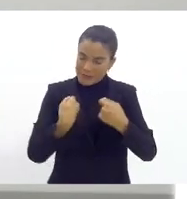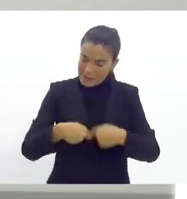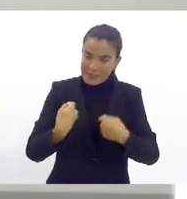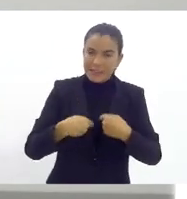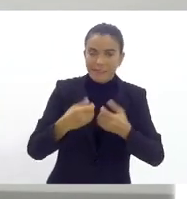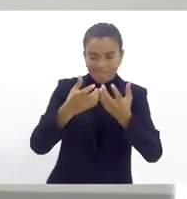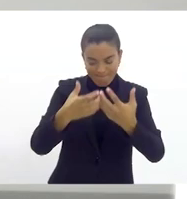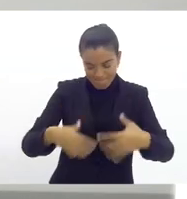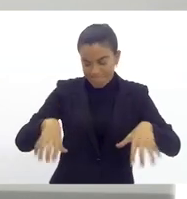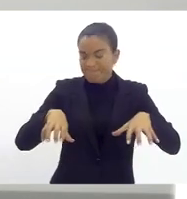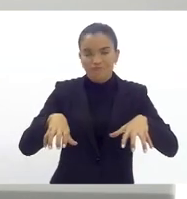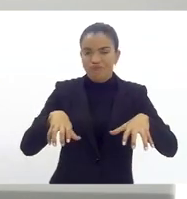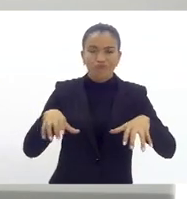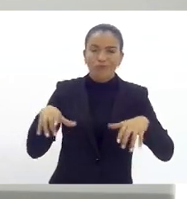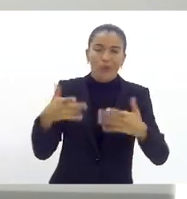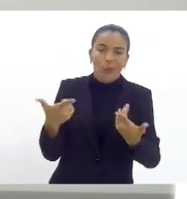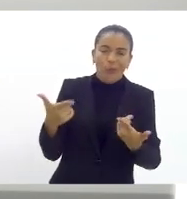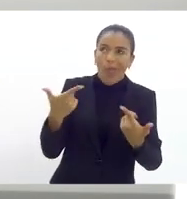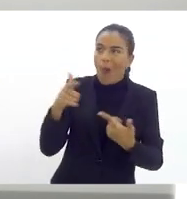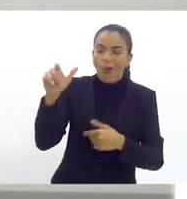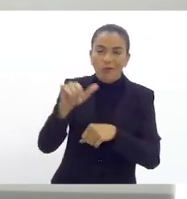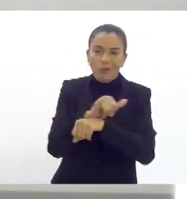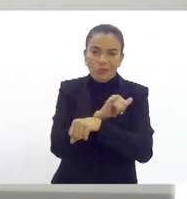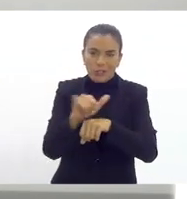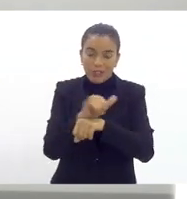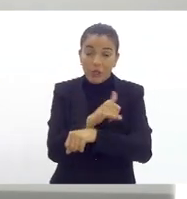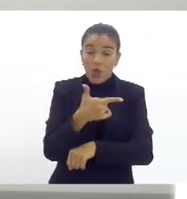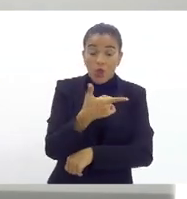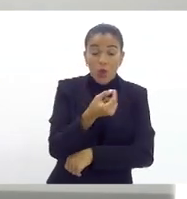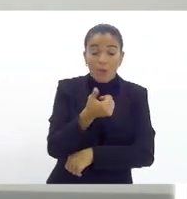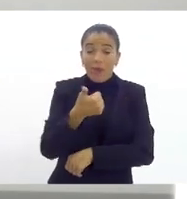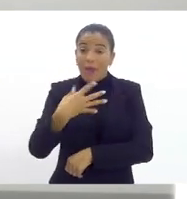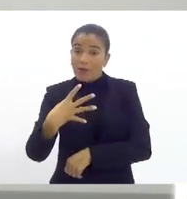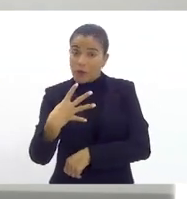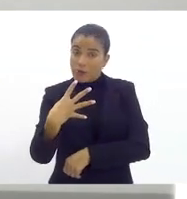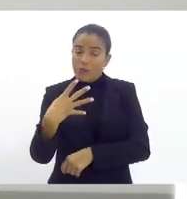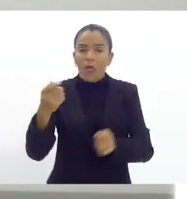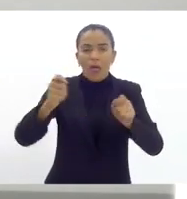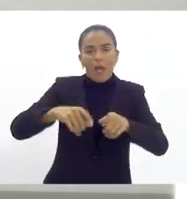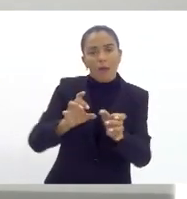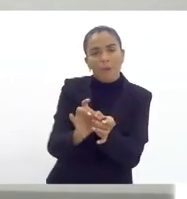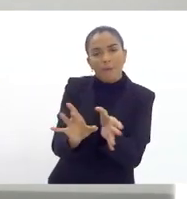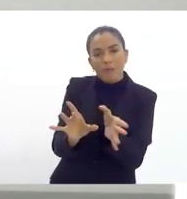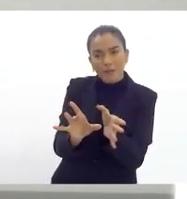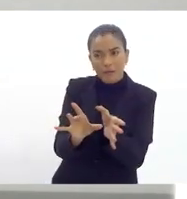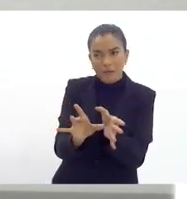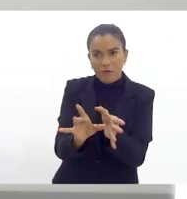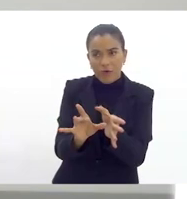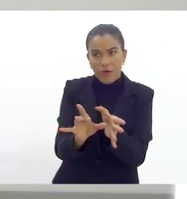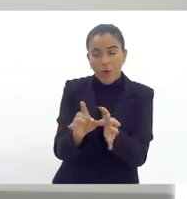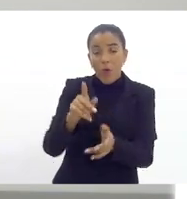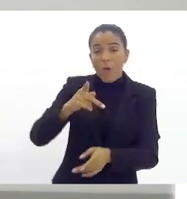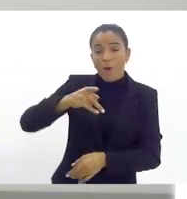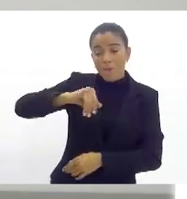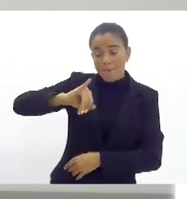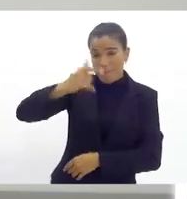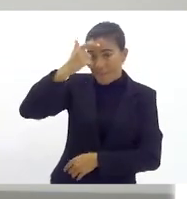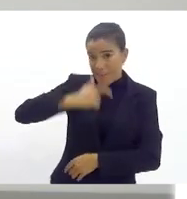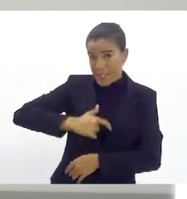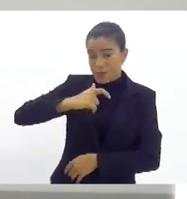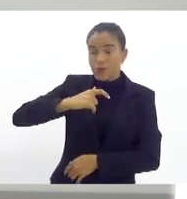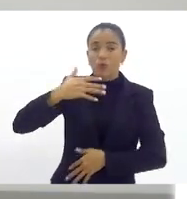esse divisor não tem jeito é que desde 2014 já é permitido a PJ o PJ para